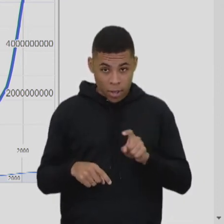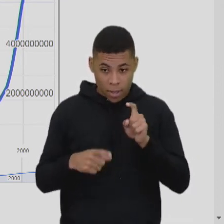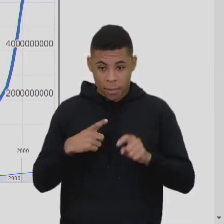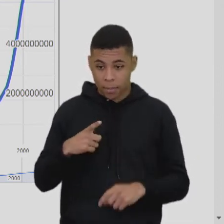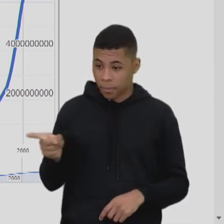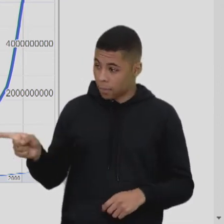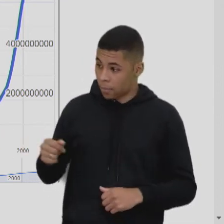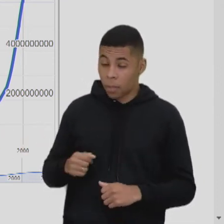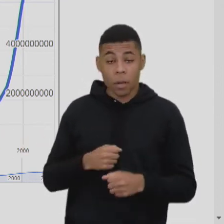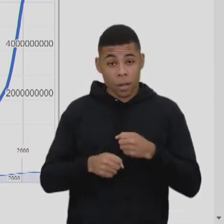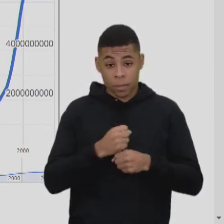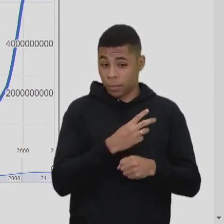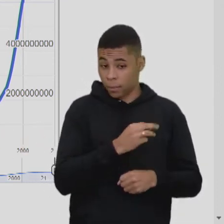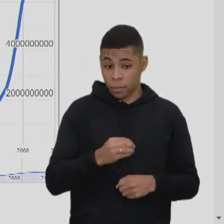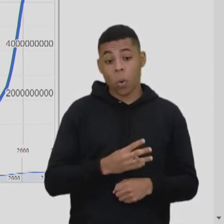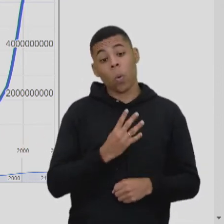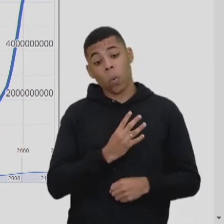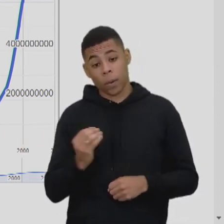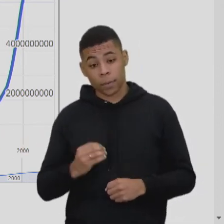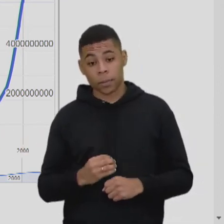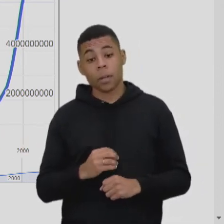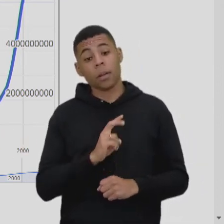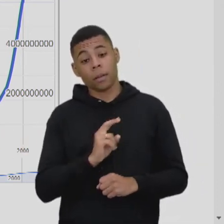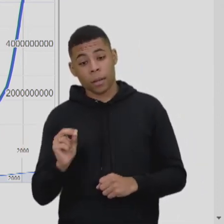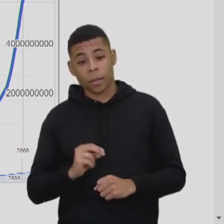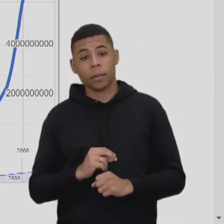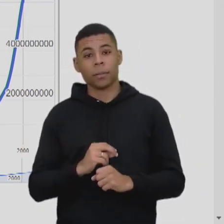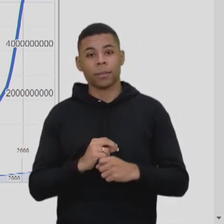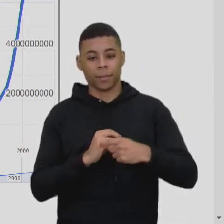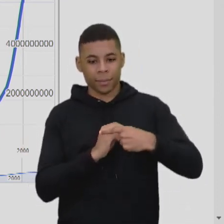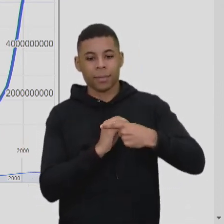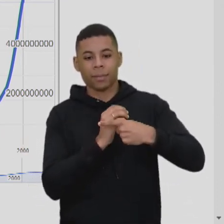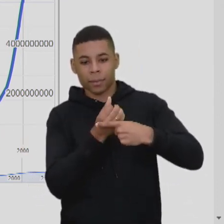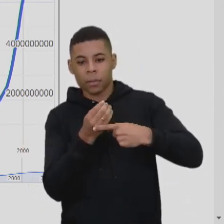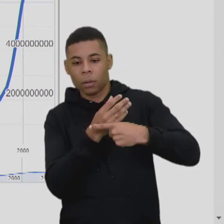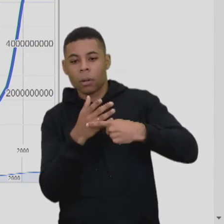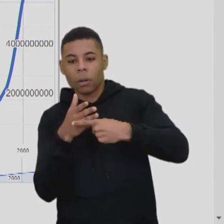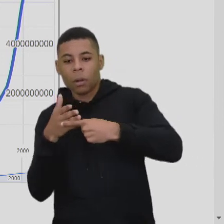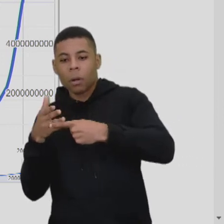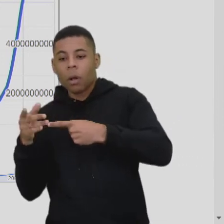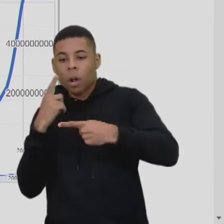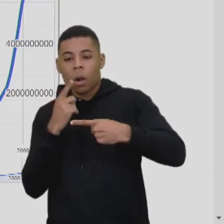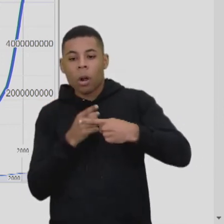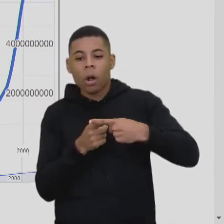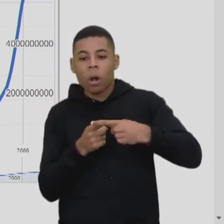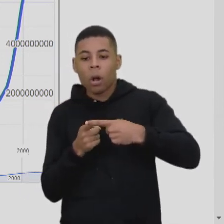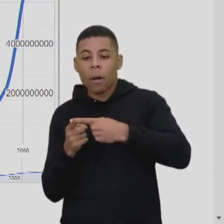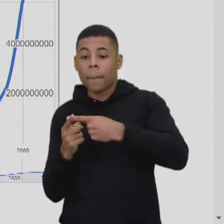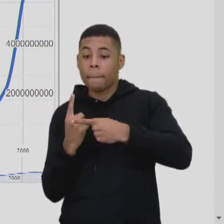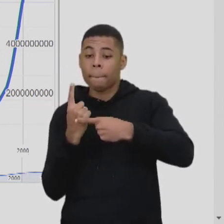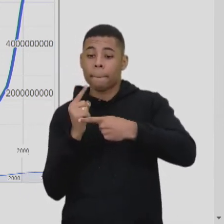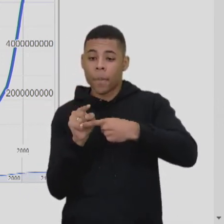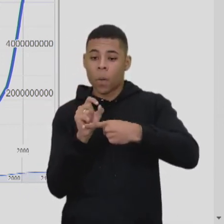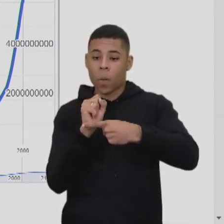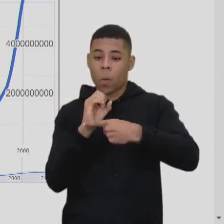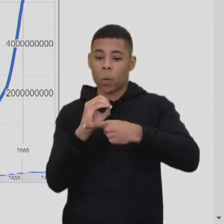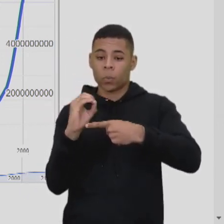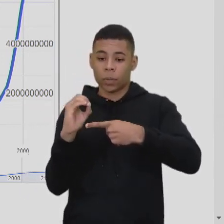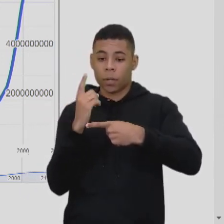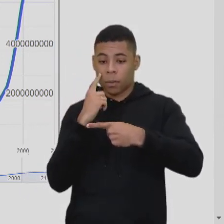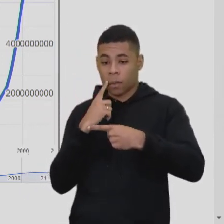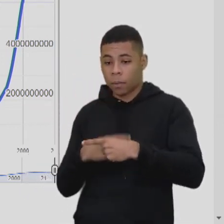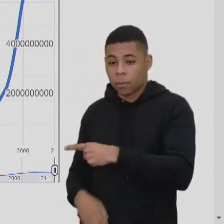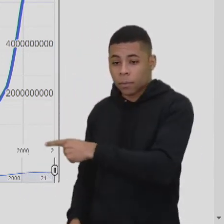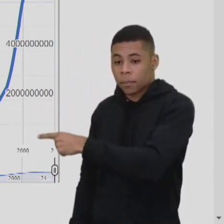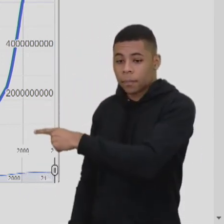circulando. Ano 300, 400, 500, tal. Vamos lá para o ano de 1800. Então, ele está